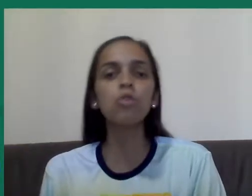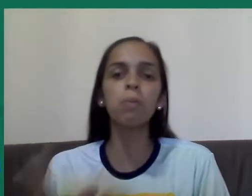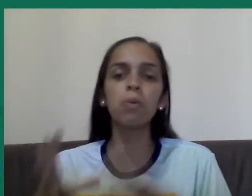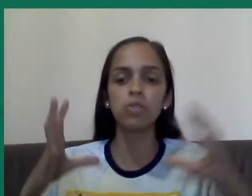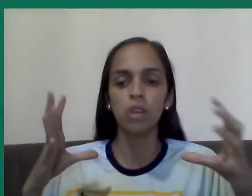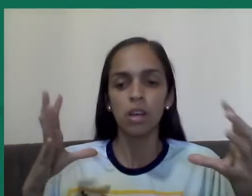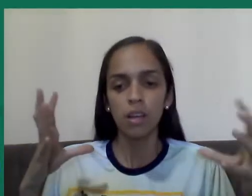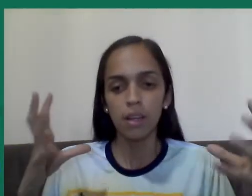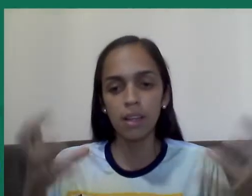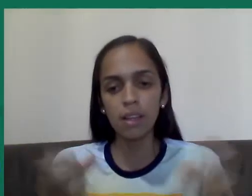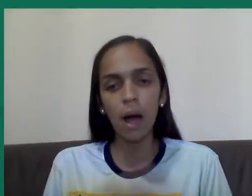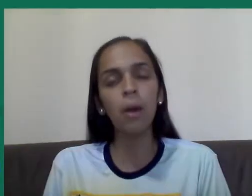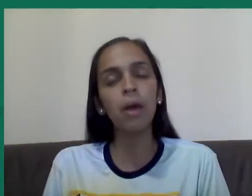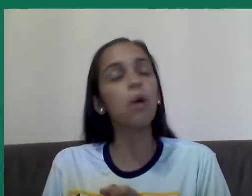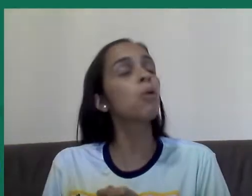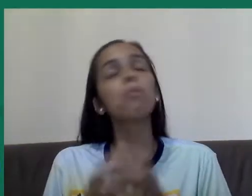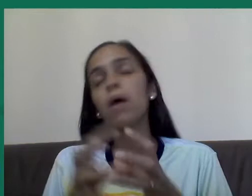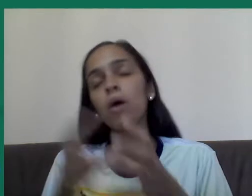pequenos grupos,